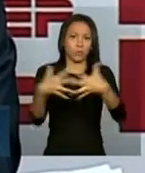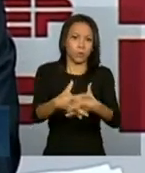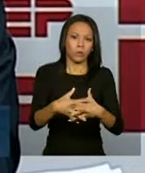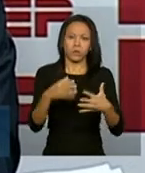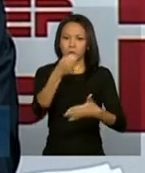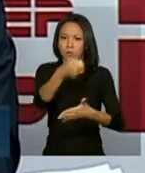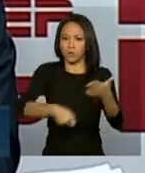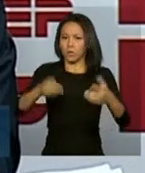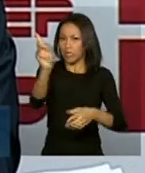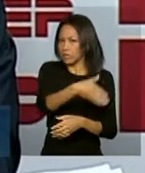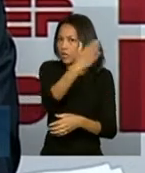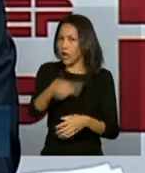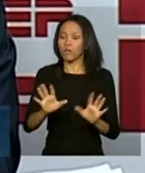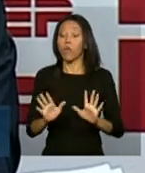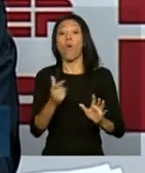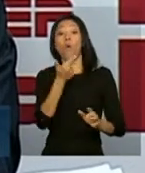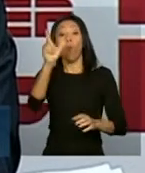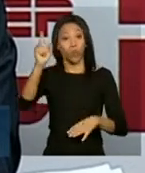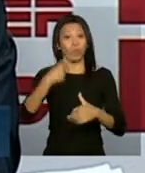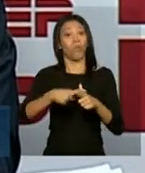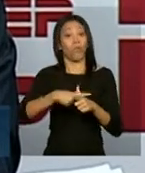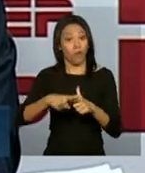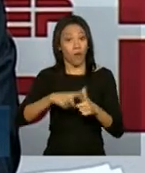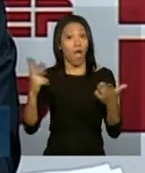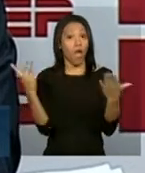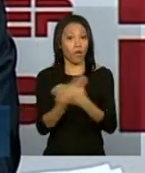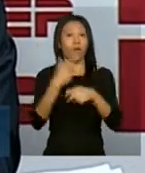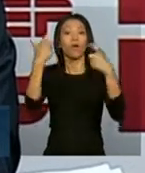problema no Rio de Janeiro, chuvas fortes,